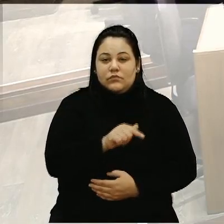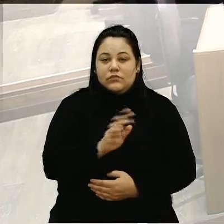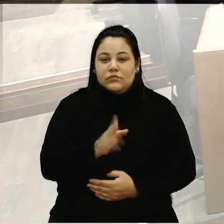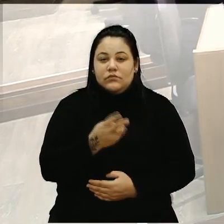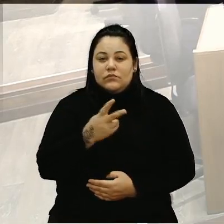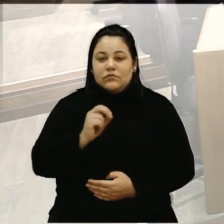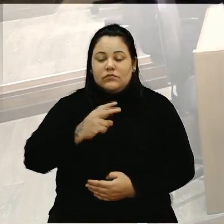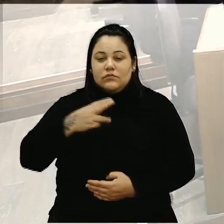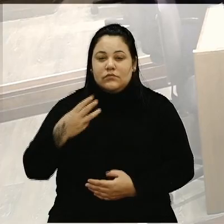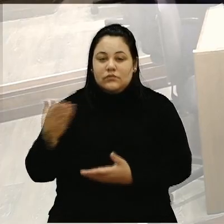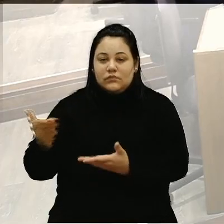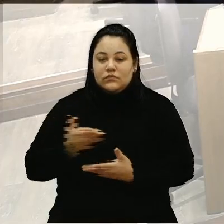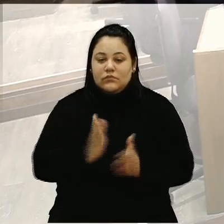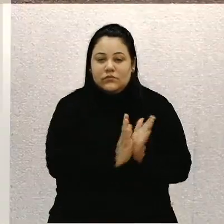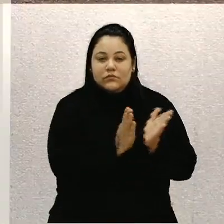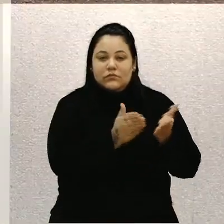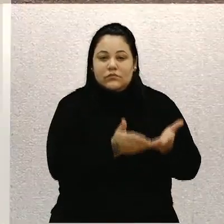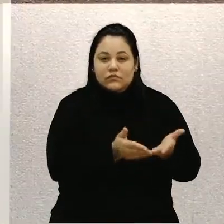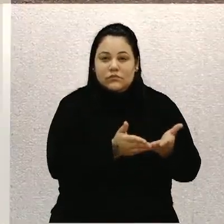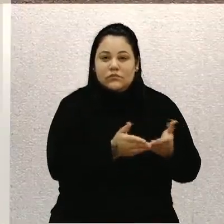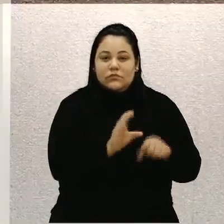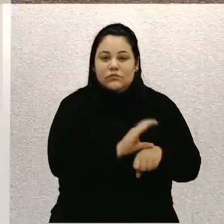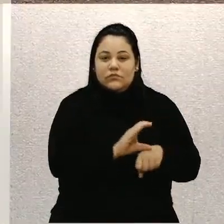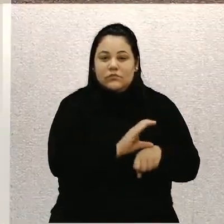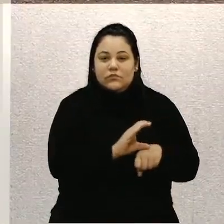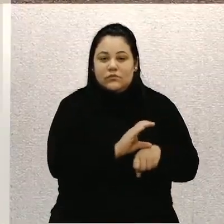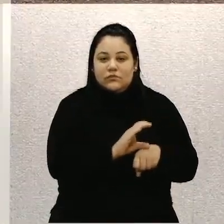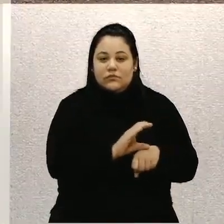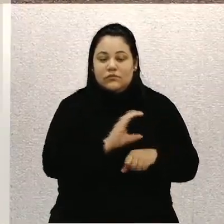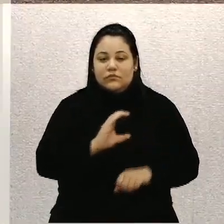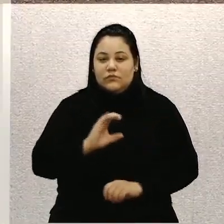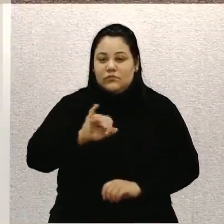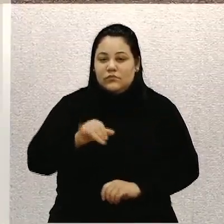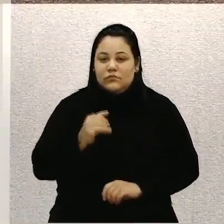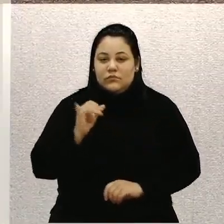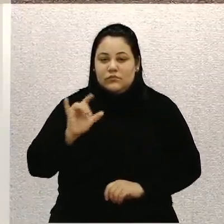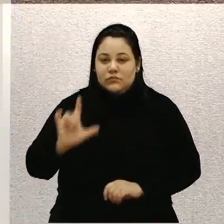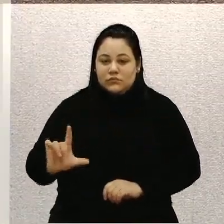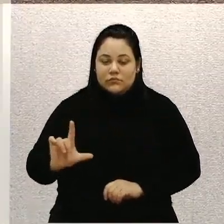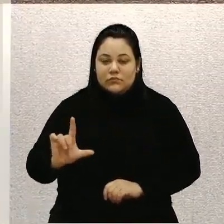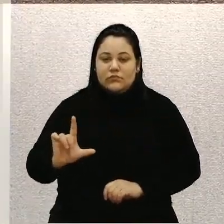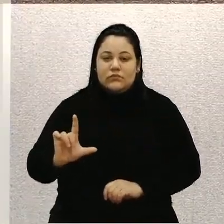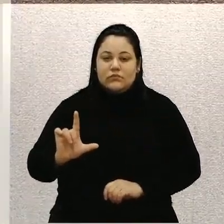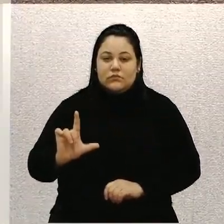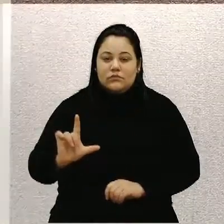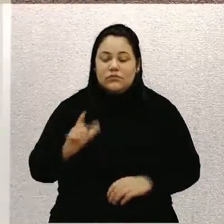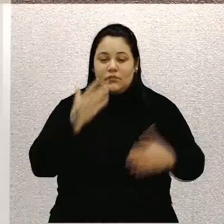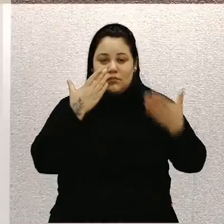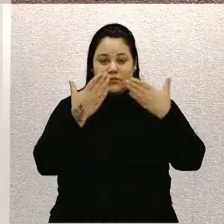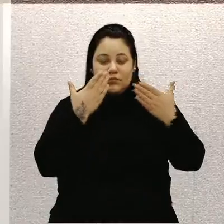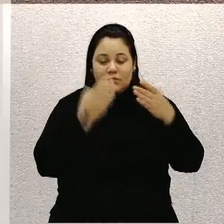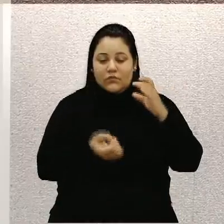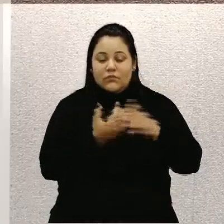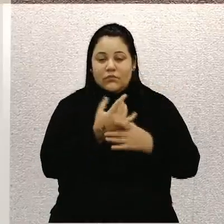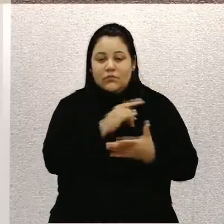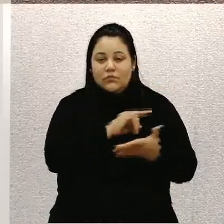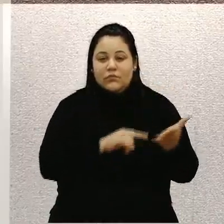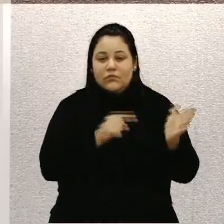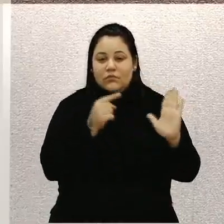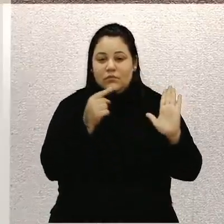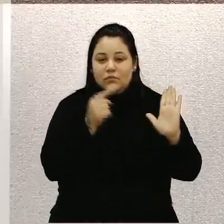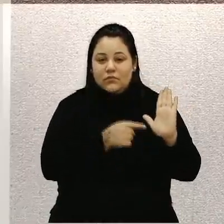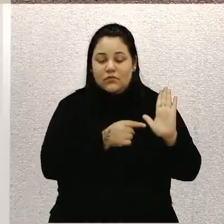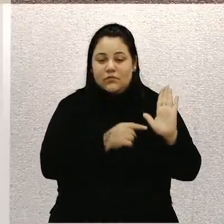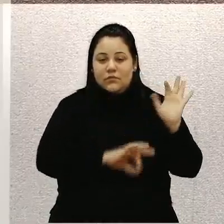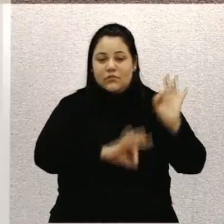297/2023. Recebe essa Comissão de Constituição, Justiça e Legislação, CCJL, para análise e emissão de parecer o projeto